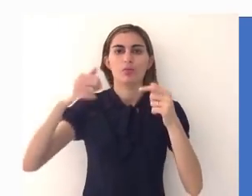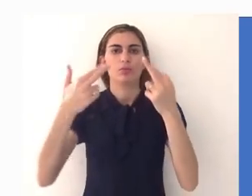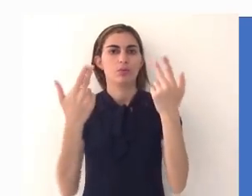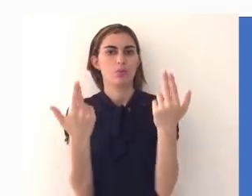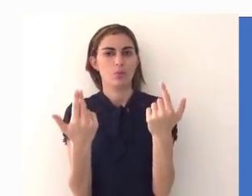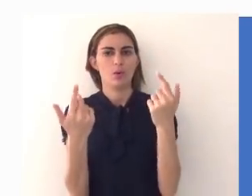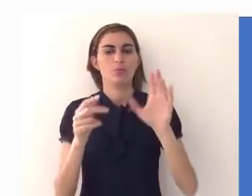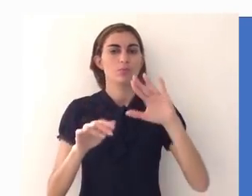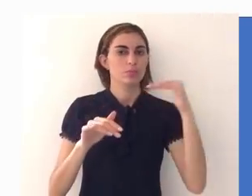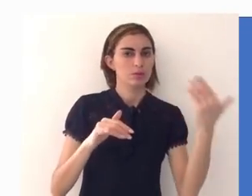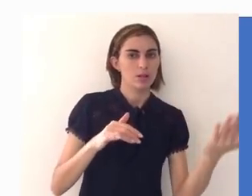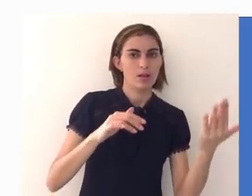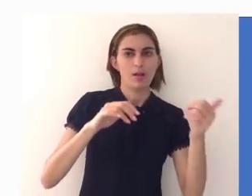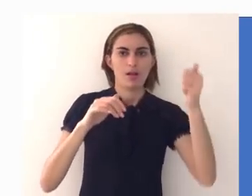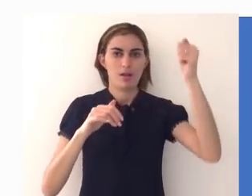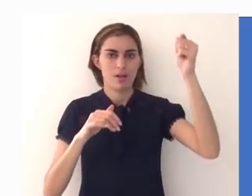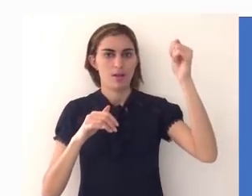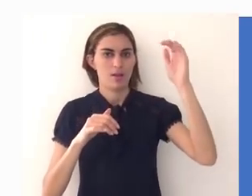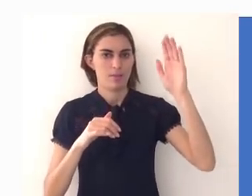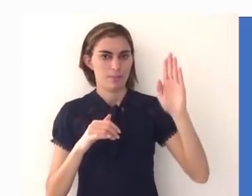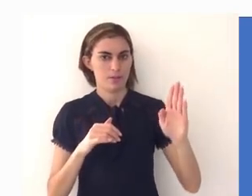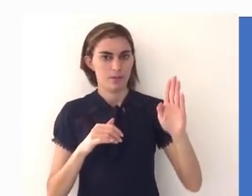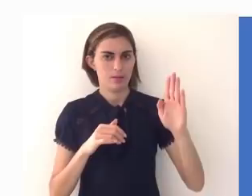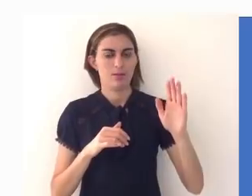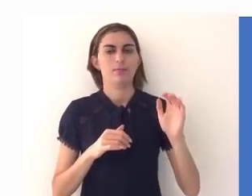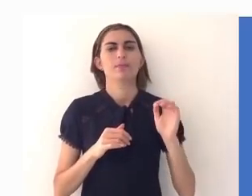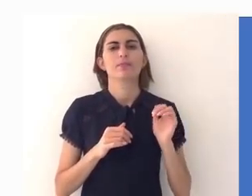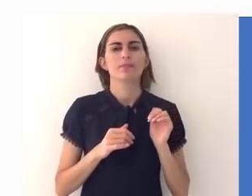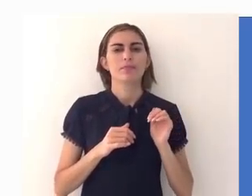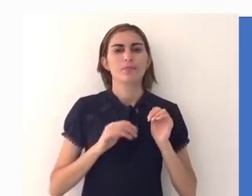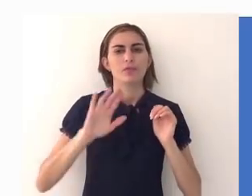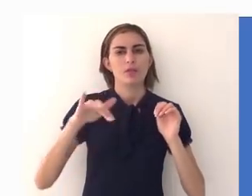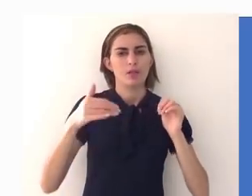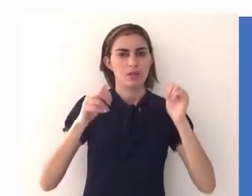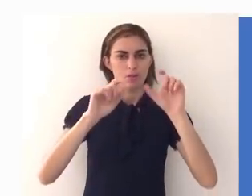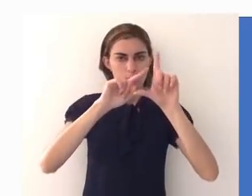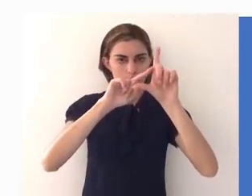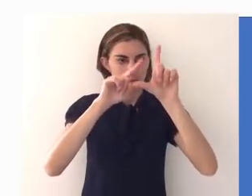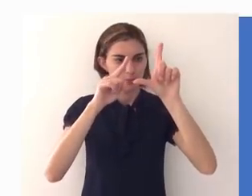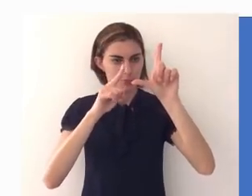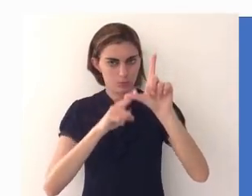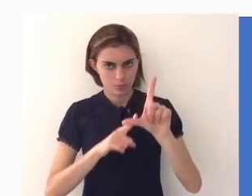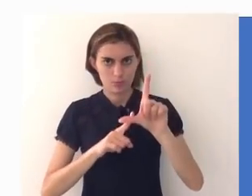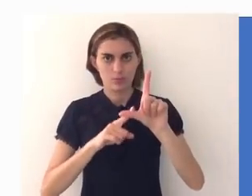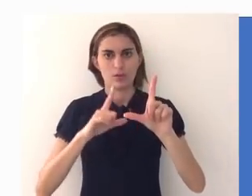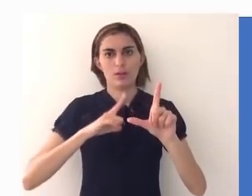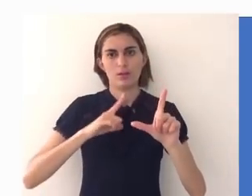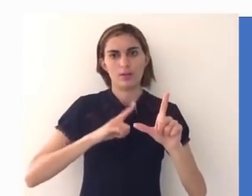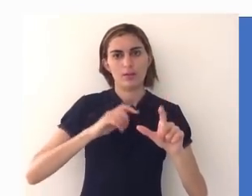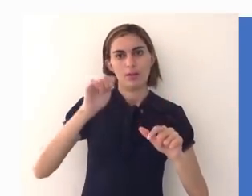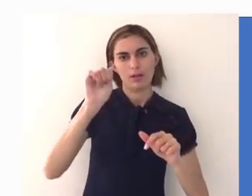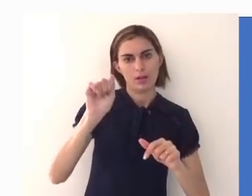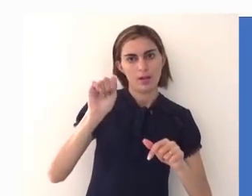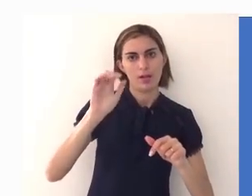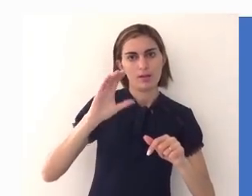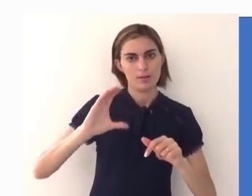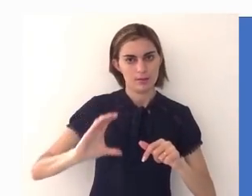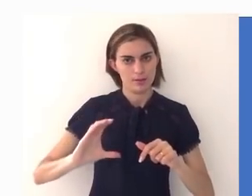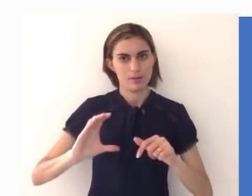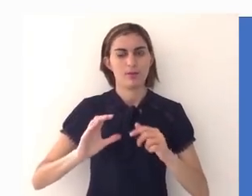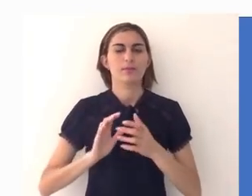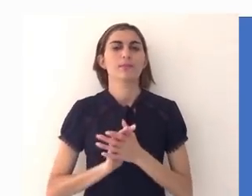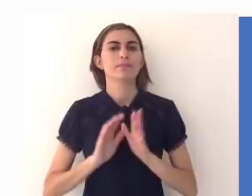agora, ó, lado AB tem o ângulo e tem o lado